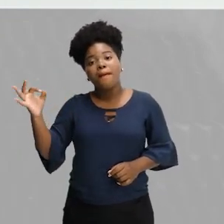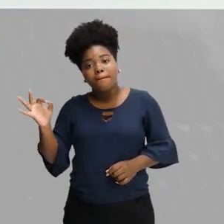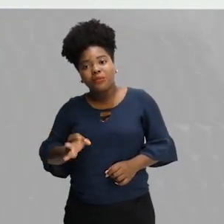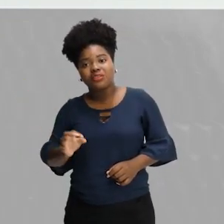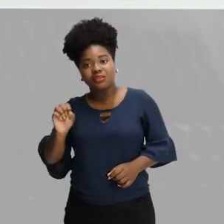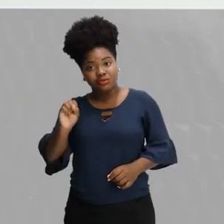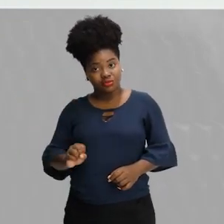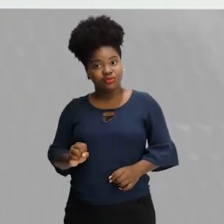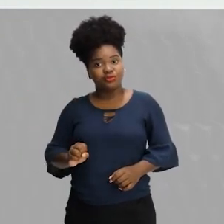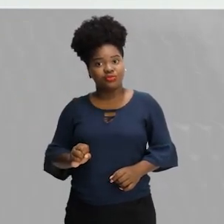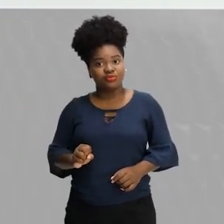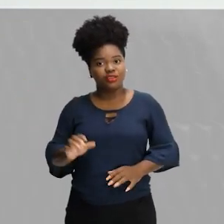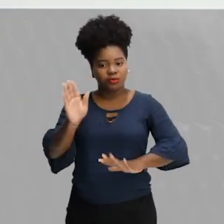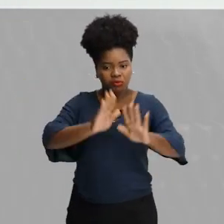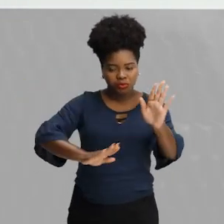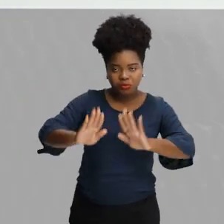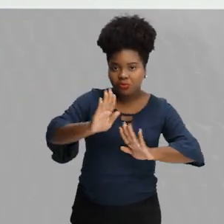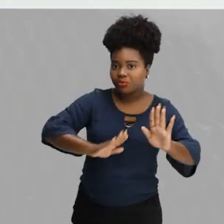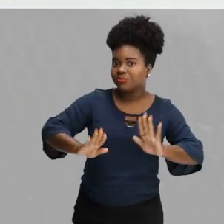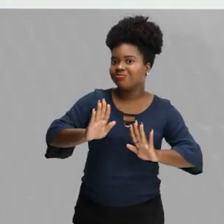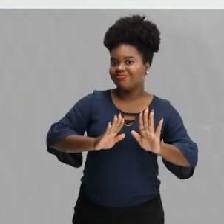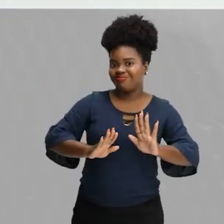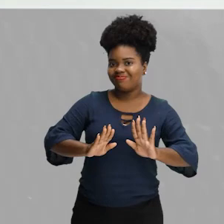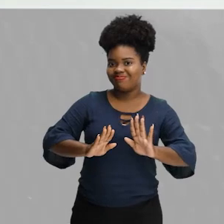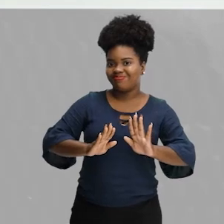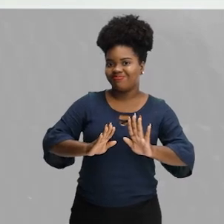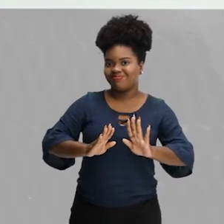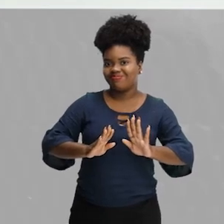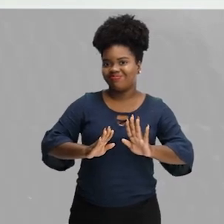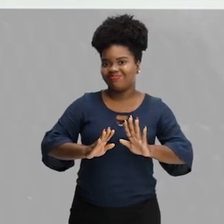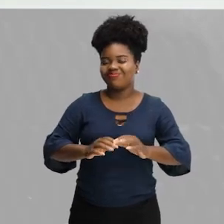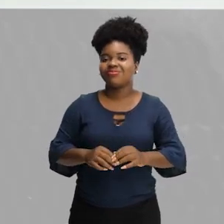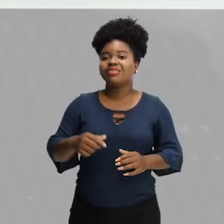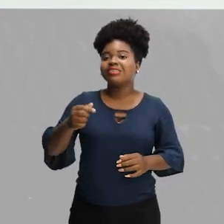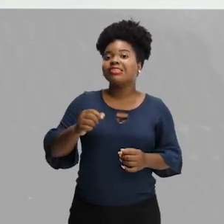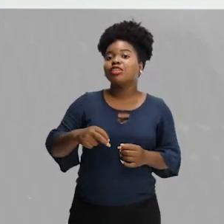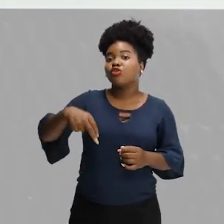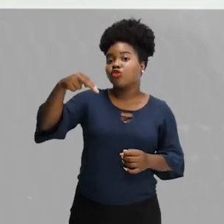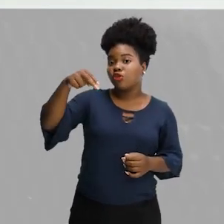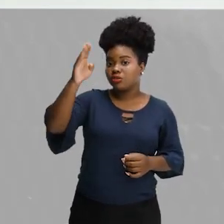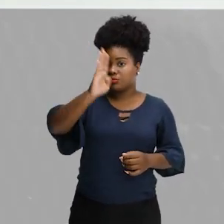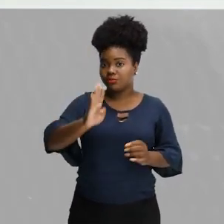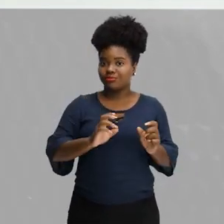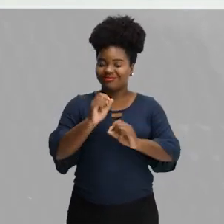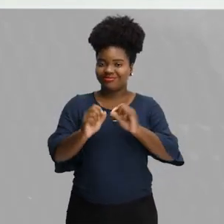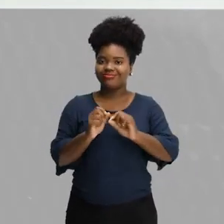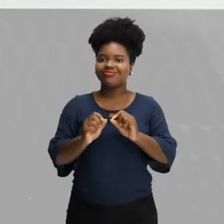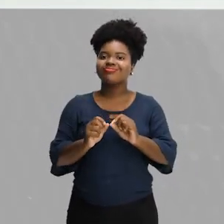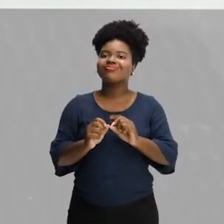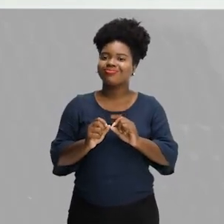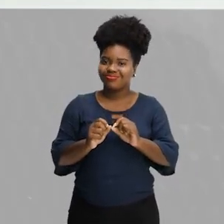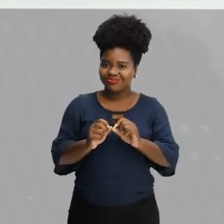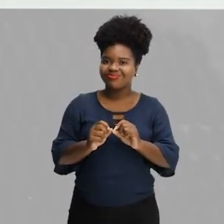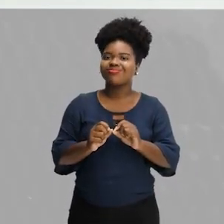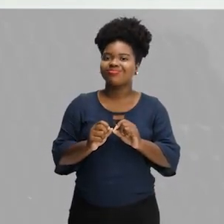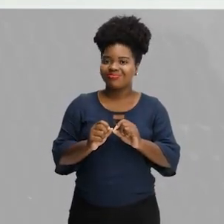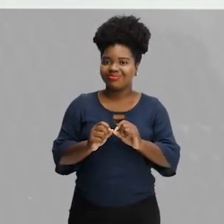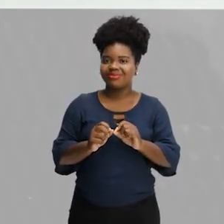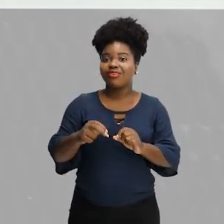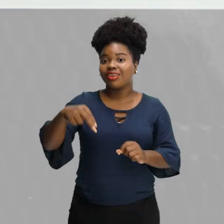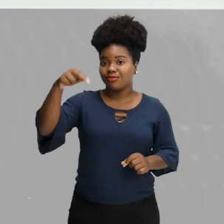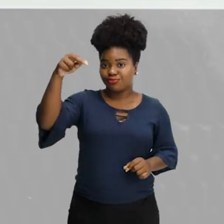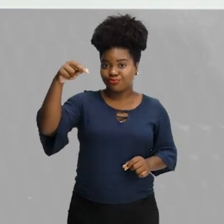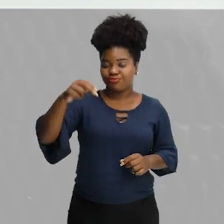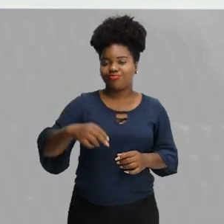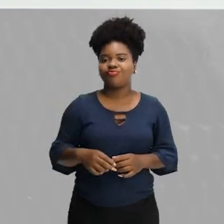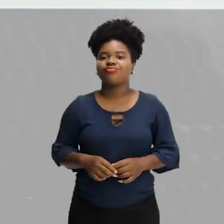hemisfério sul. Isso não é correto, tá? Essa pequena porção do extremo norte brasileiro está no hemisfério norte,